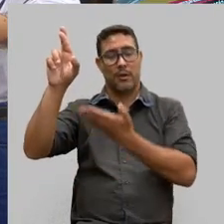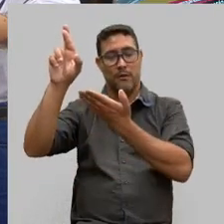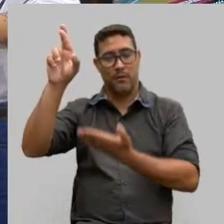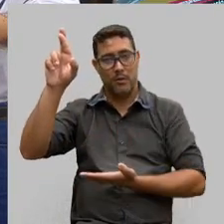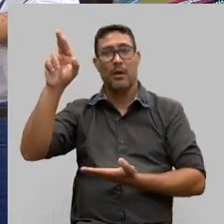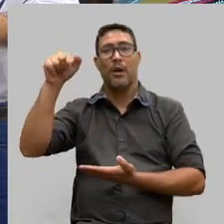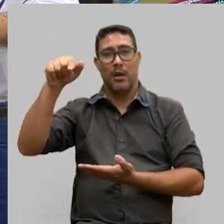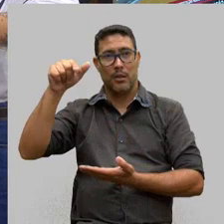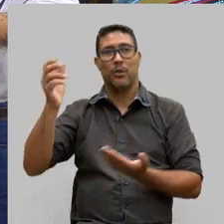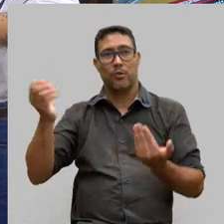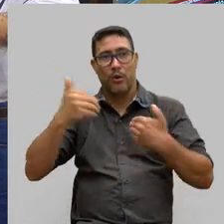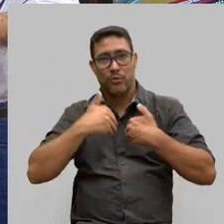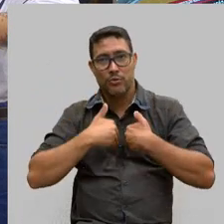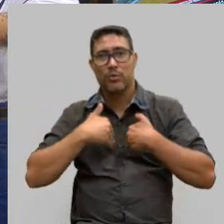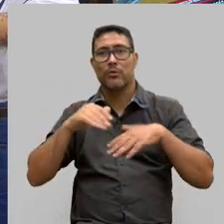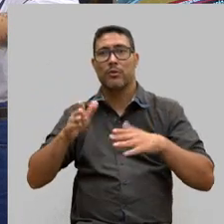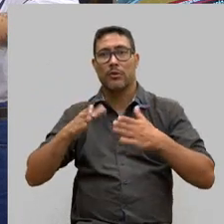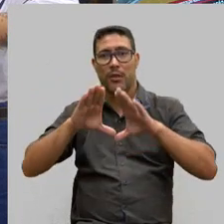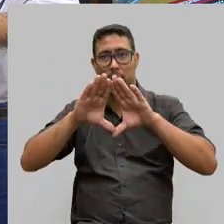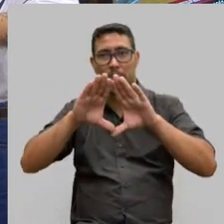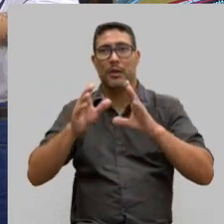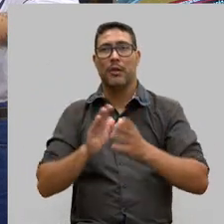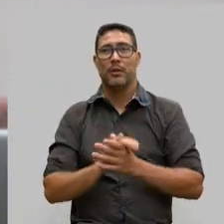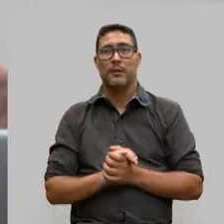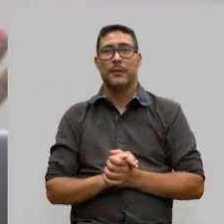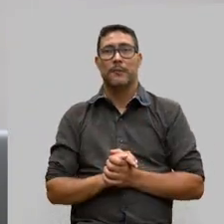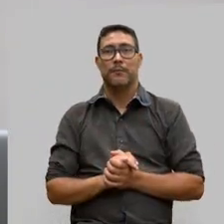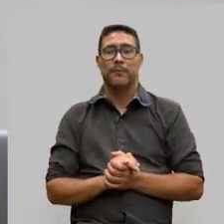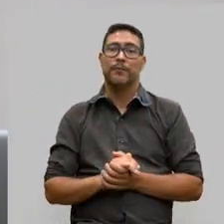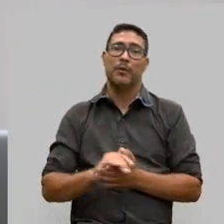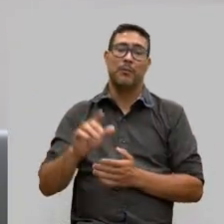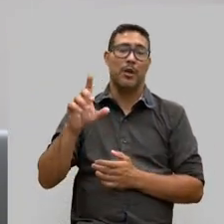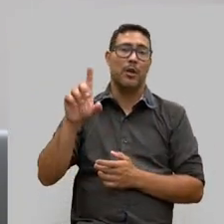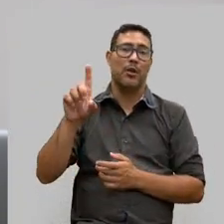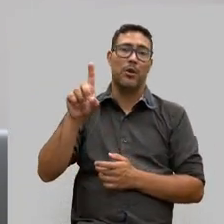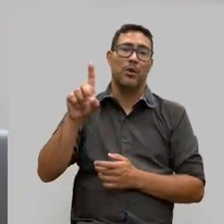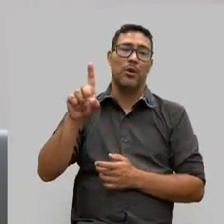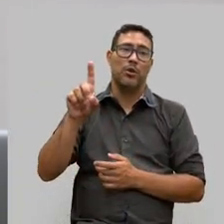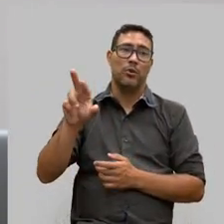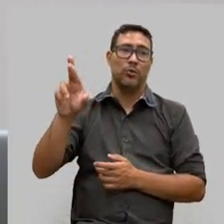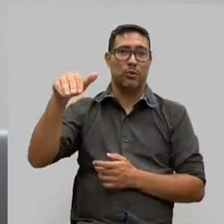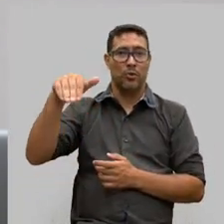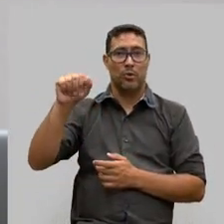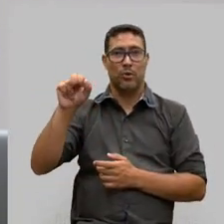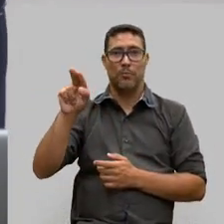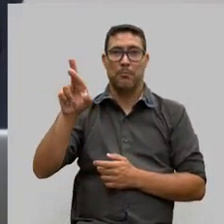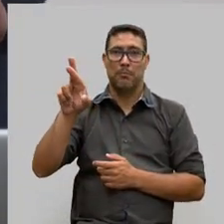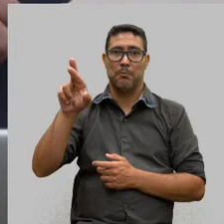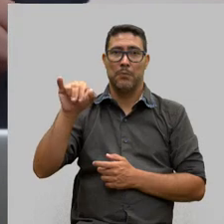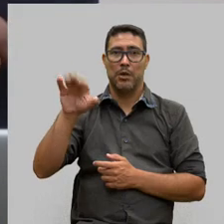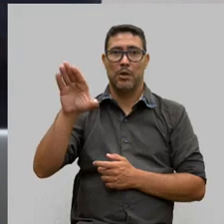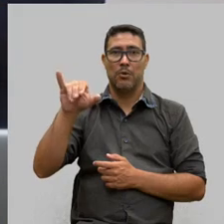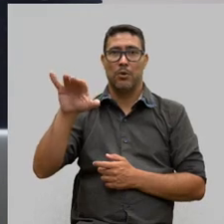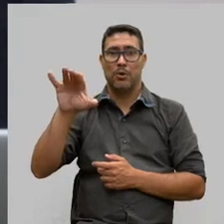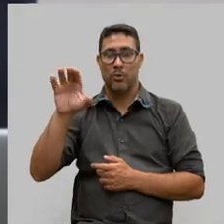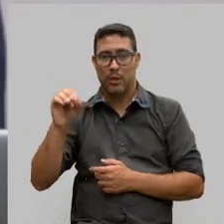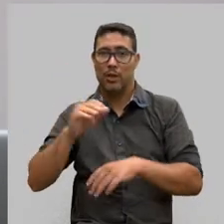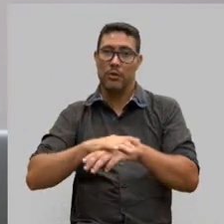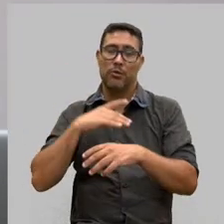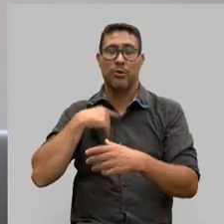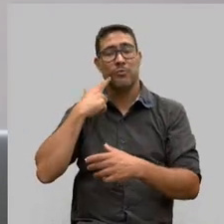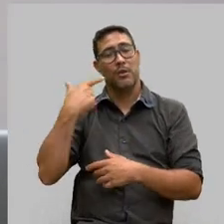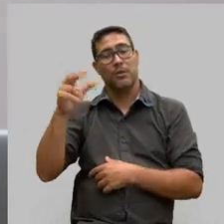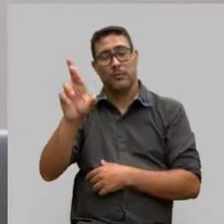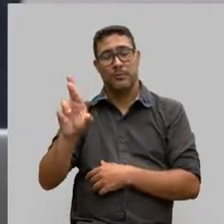tem feito um grande trabalho pela inclusão também o Dr você acabou de ler o parecer do projeto que é do plano estadual de atendimento autista